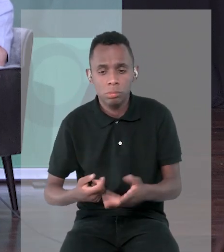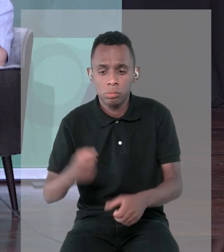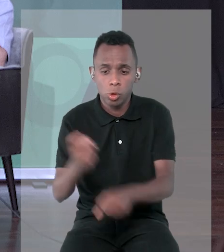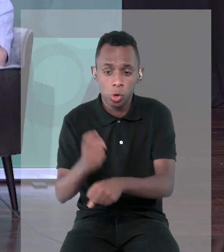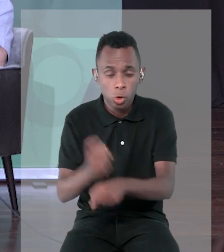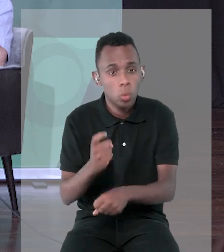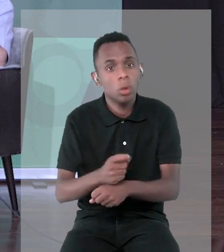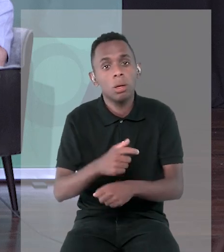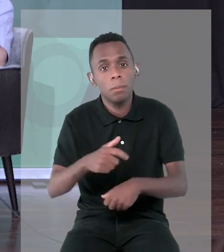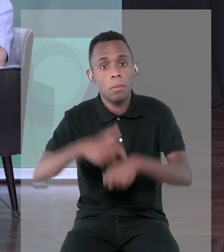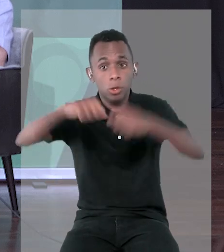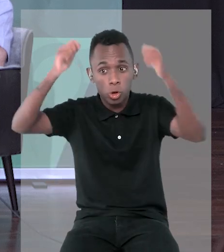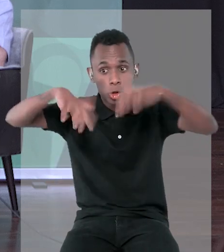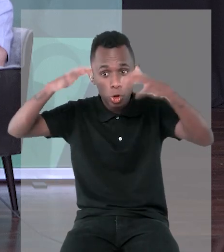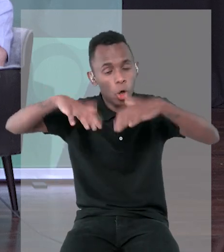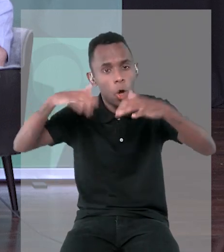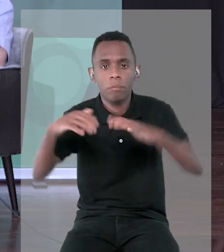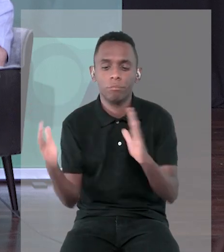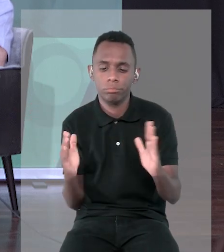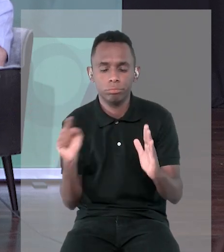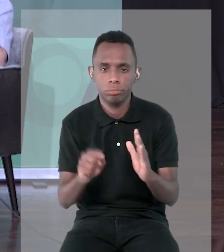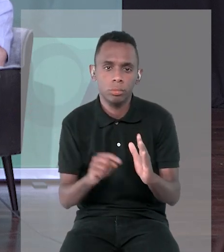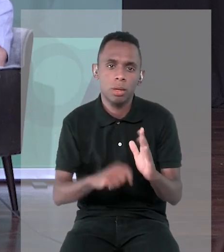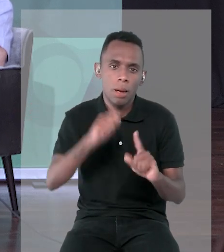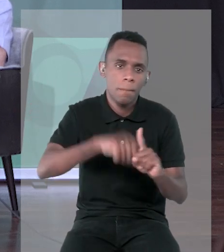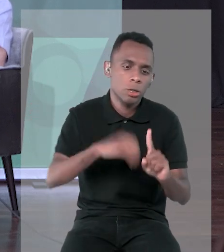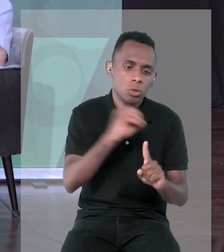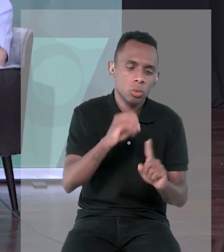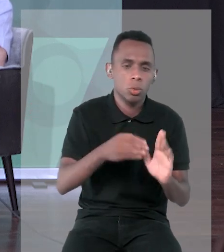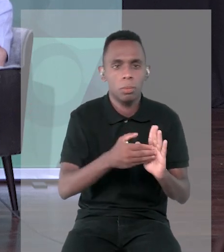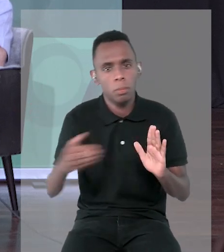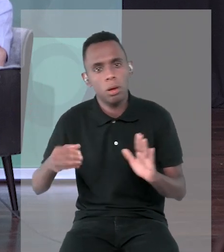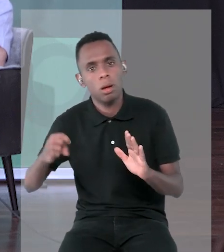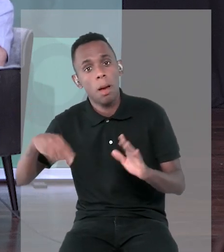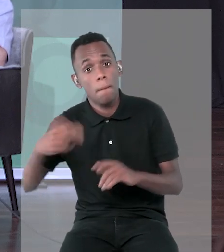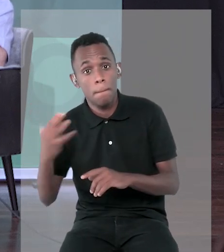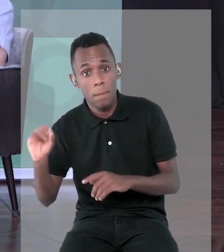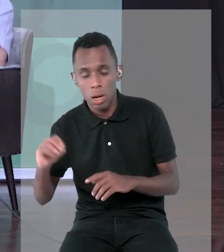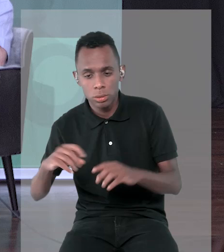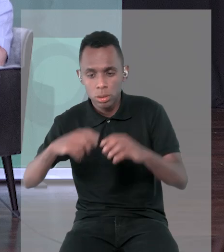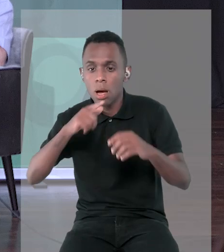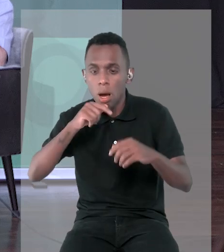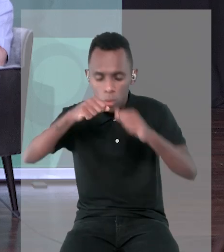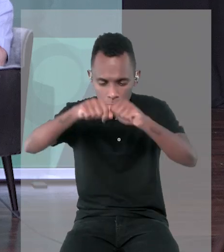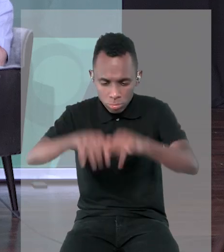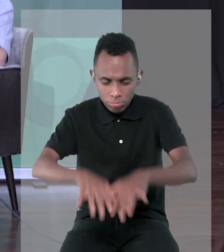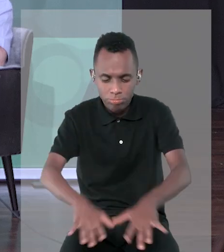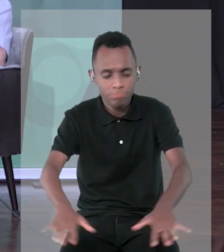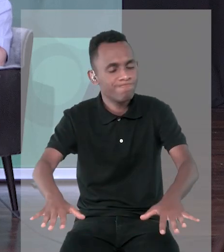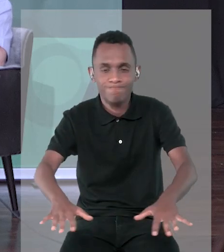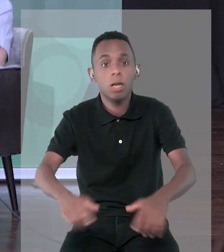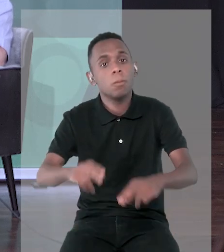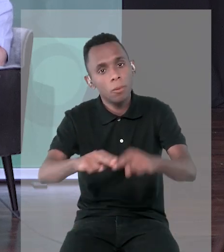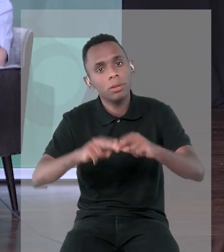duras. Quando chove só no período de chuva, de outubro a março, a água não entra no lençol freático, ela vai direto.